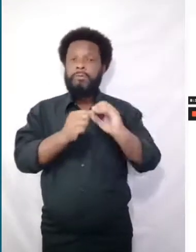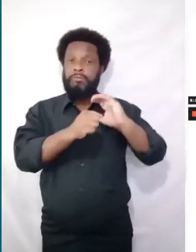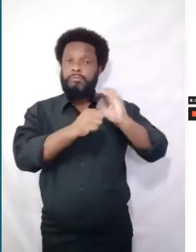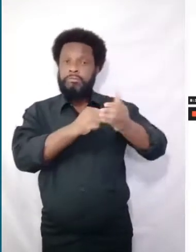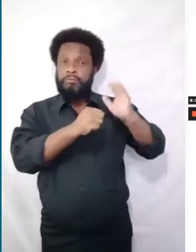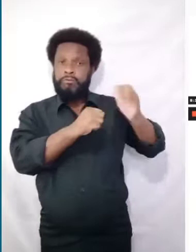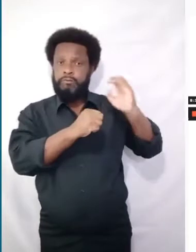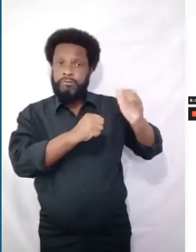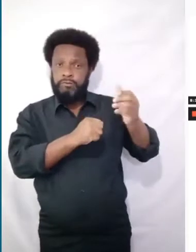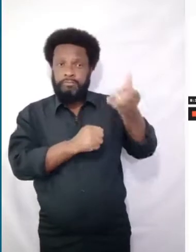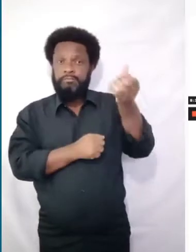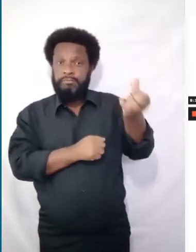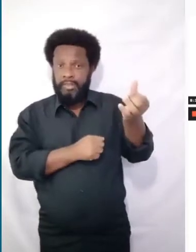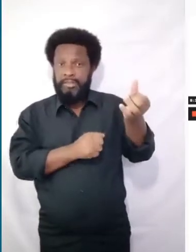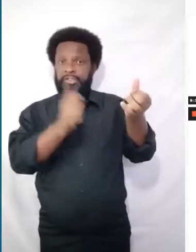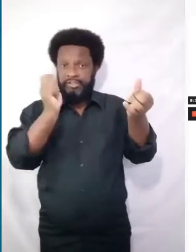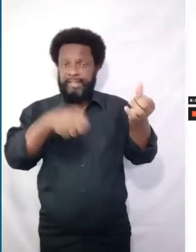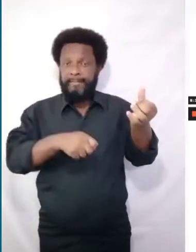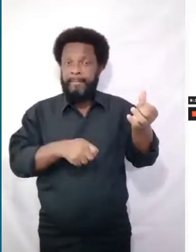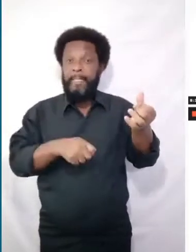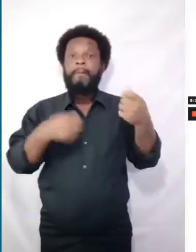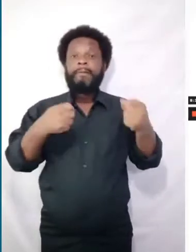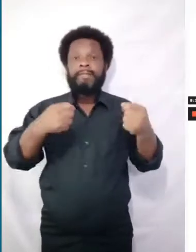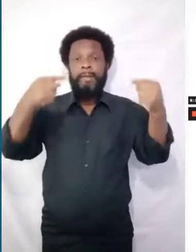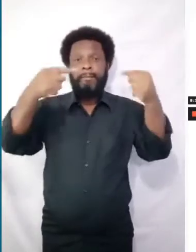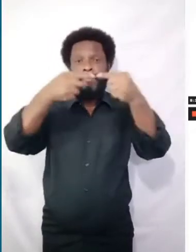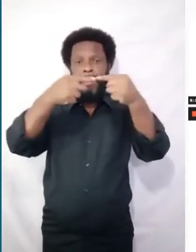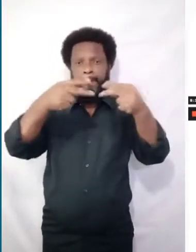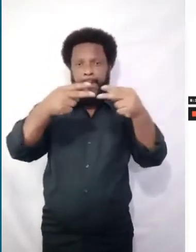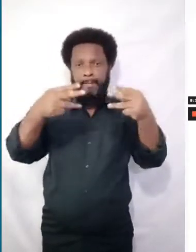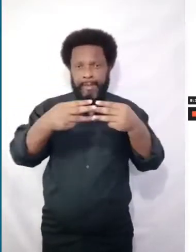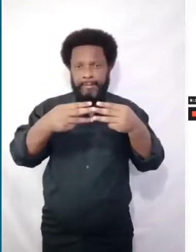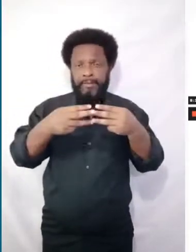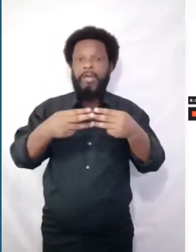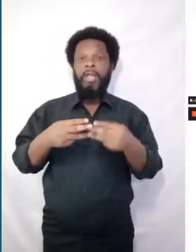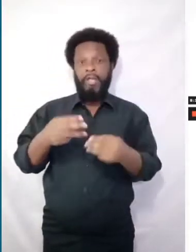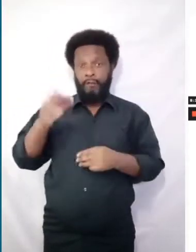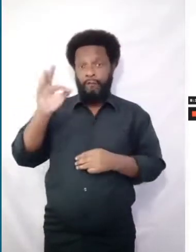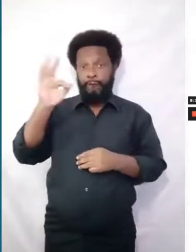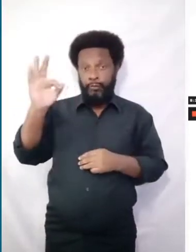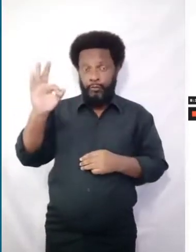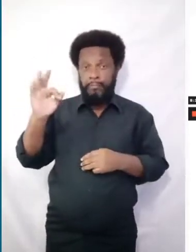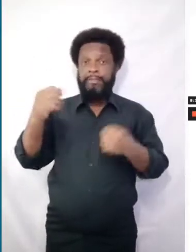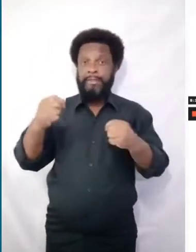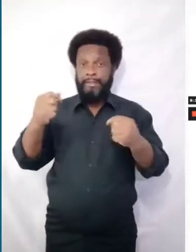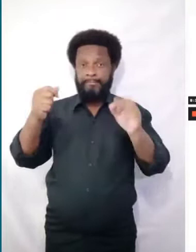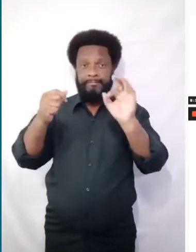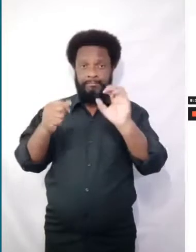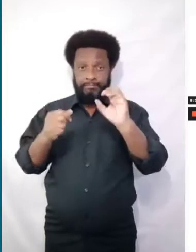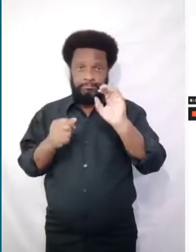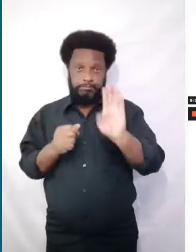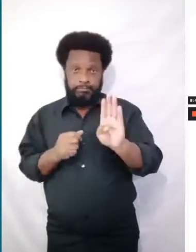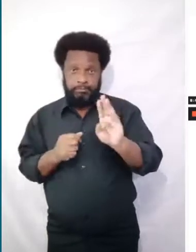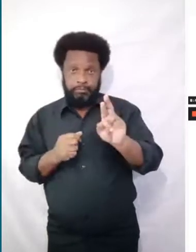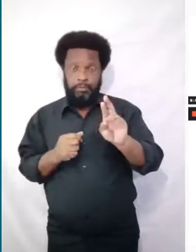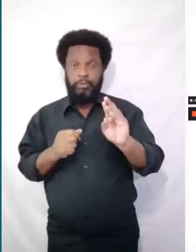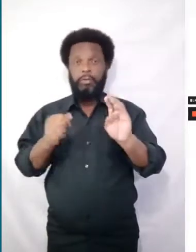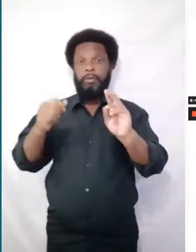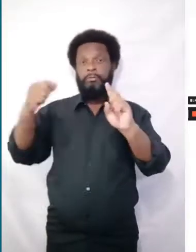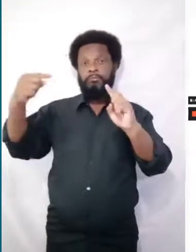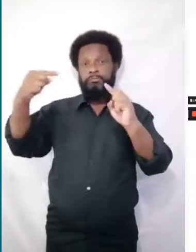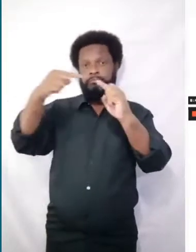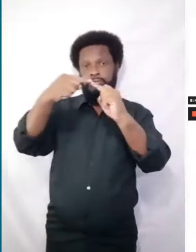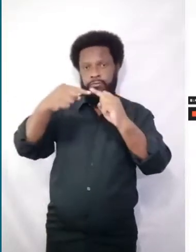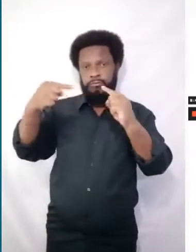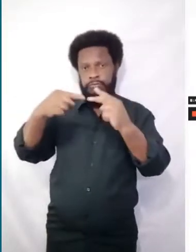ele faz 3 ligações, ele fica estável com 6 elétrons na camada de valência. Então, ele vai fazer 3 ligações com o flúor, uma ligação com cada flúor,